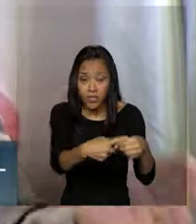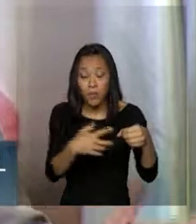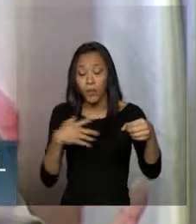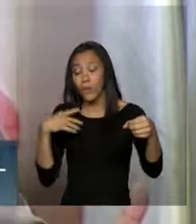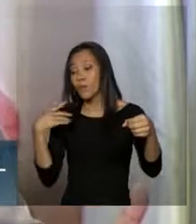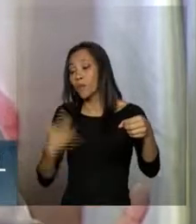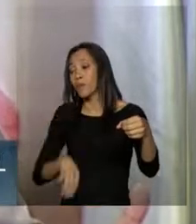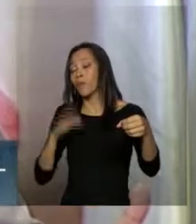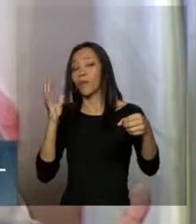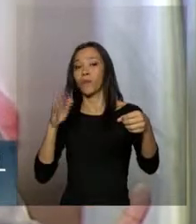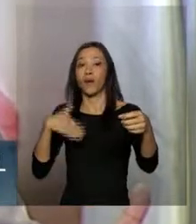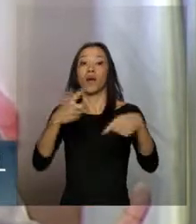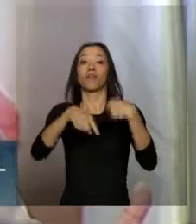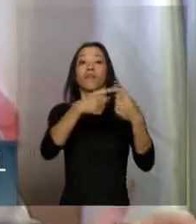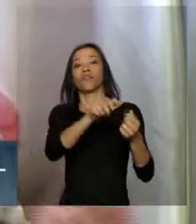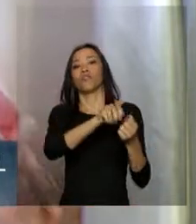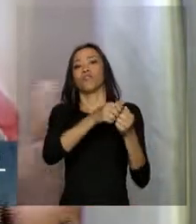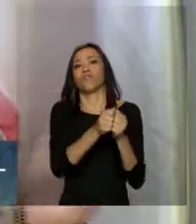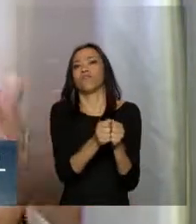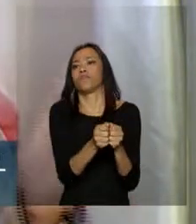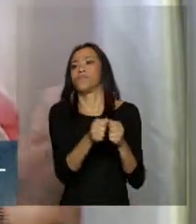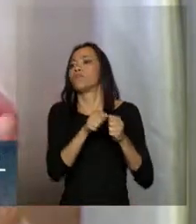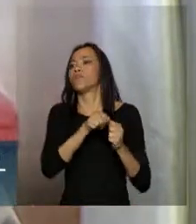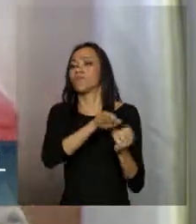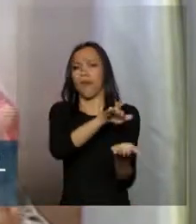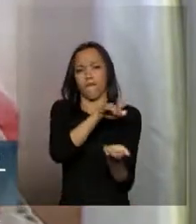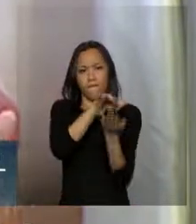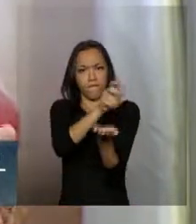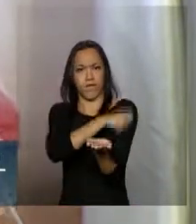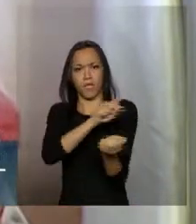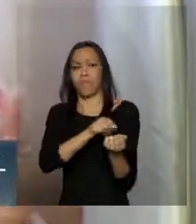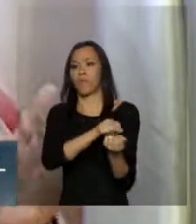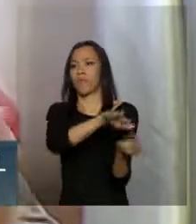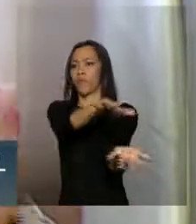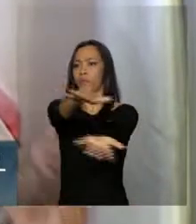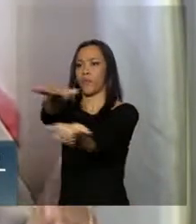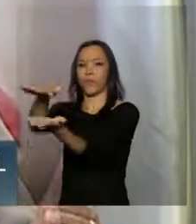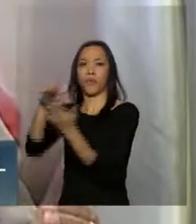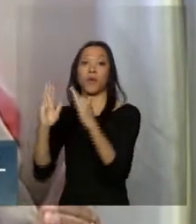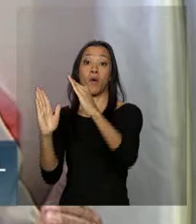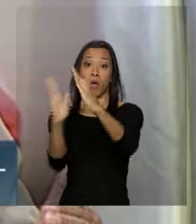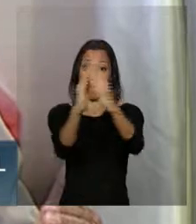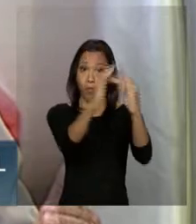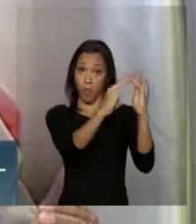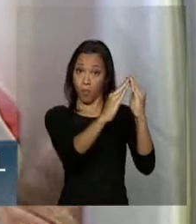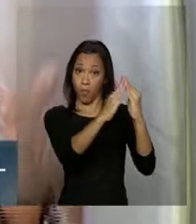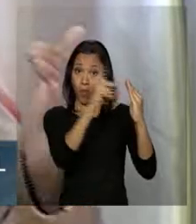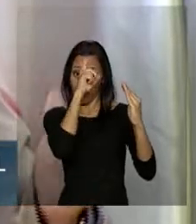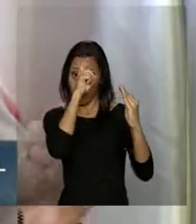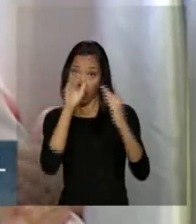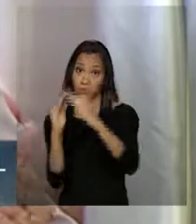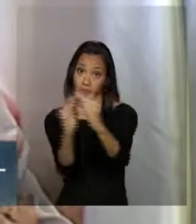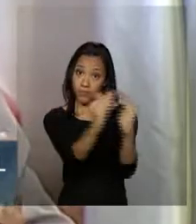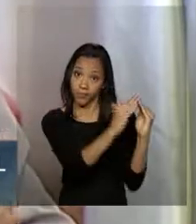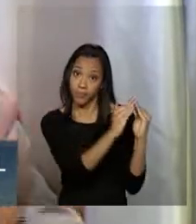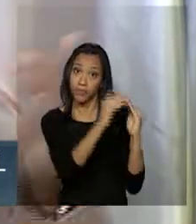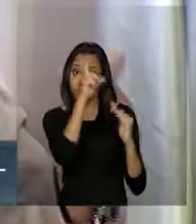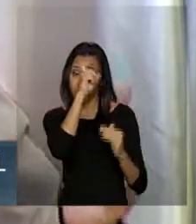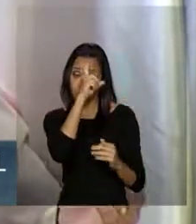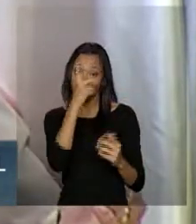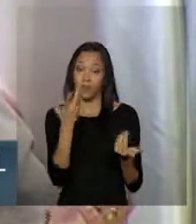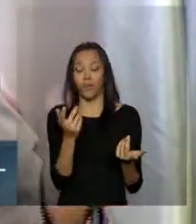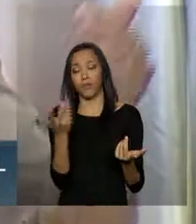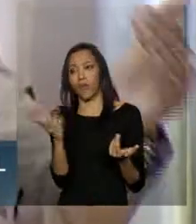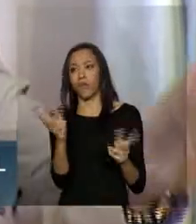município que distribui para as suas salas de vacina. Então, neste momento, principalmente no começo, nessa questão da acomodação, pode ser que uma ou